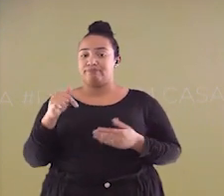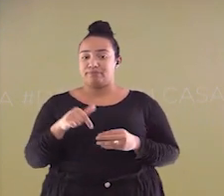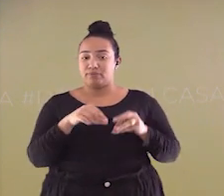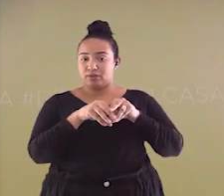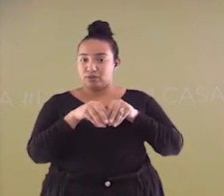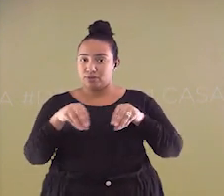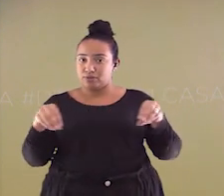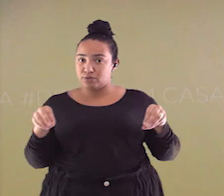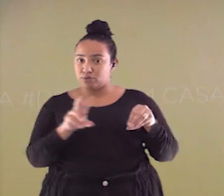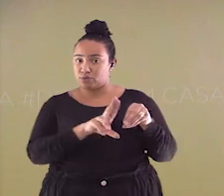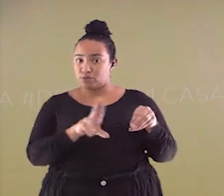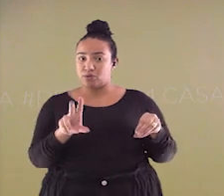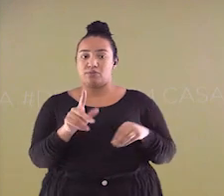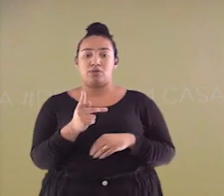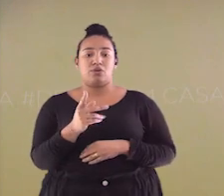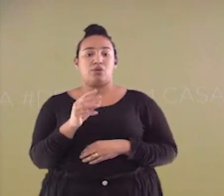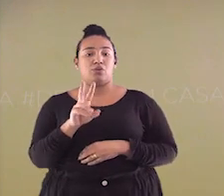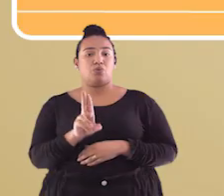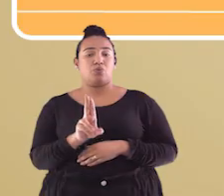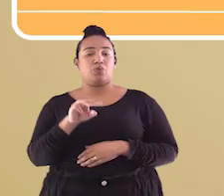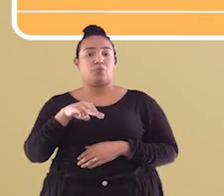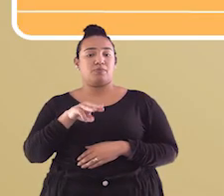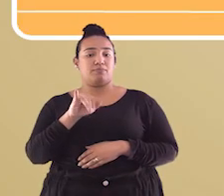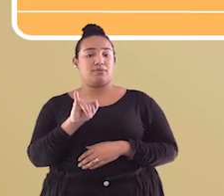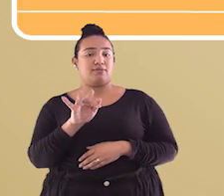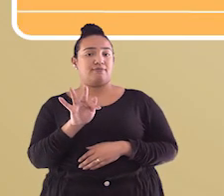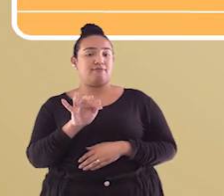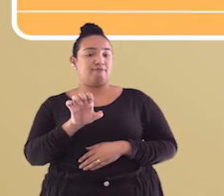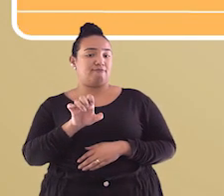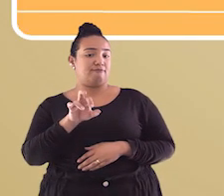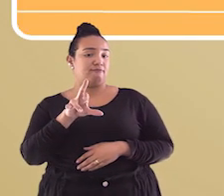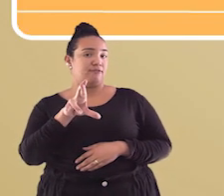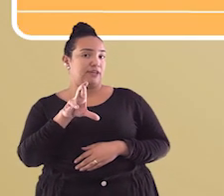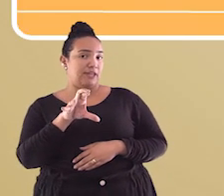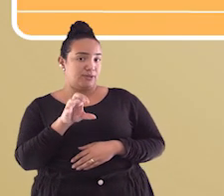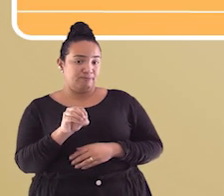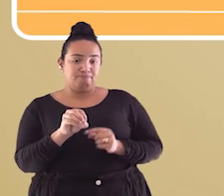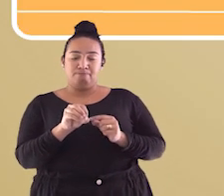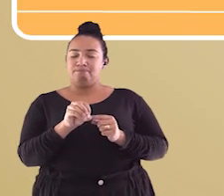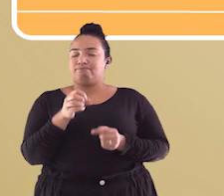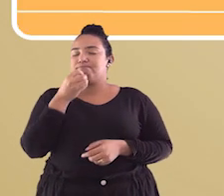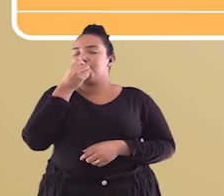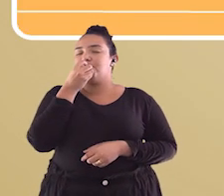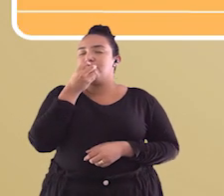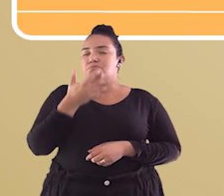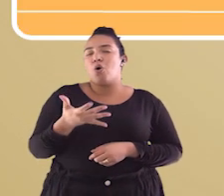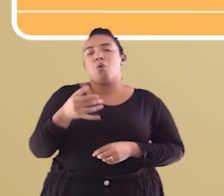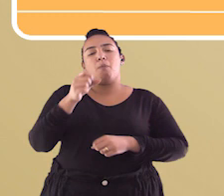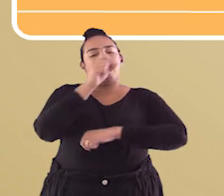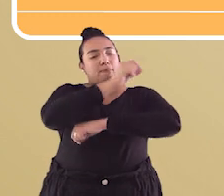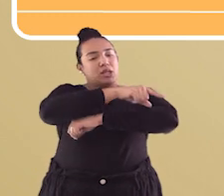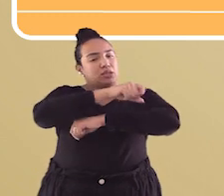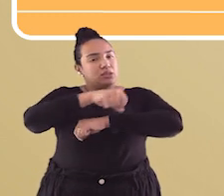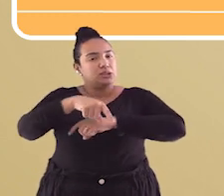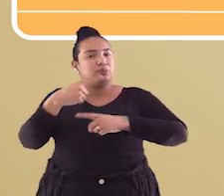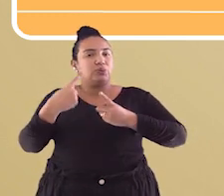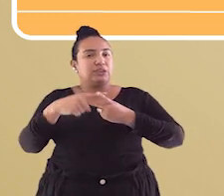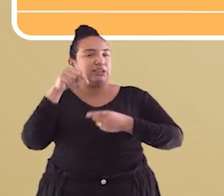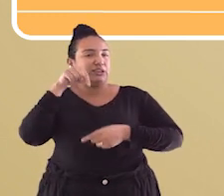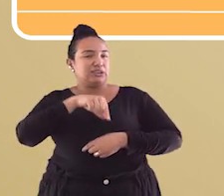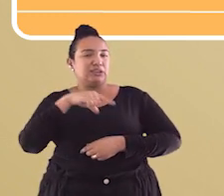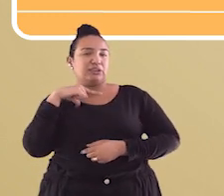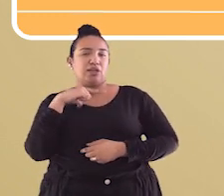recebe o nome de umífero. O solo umífero é ideal para plantar, pois ele apresenta